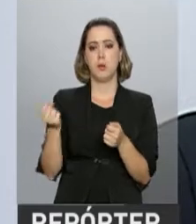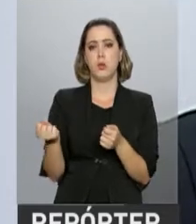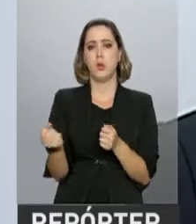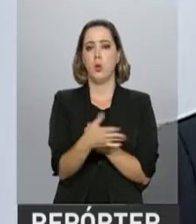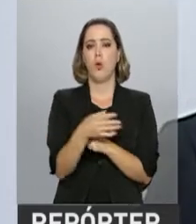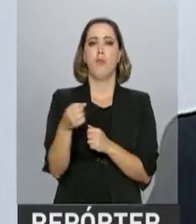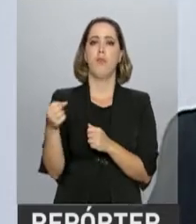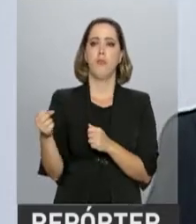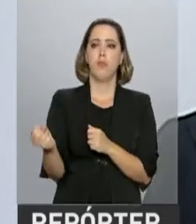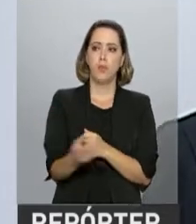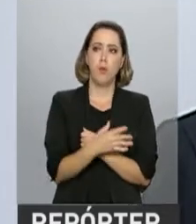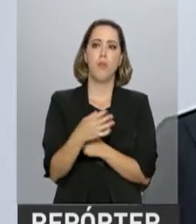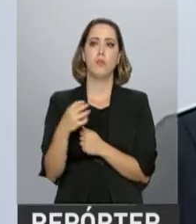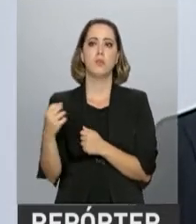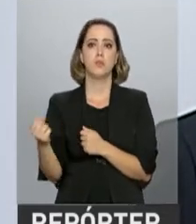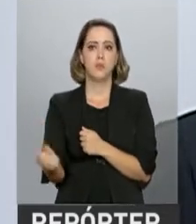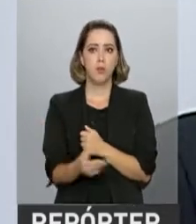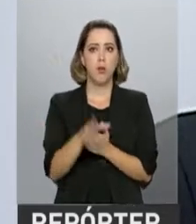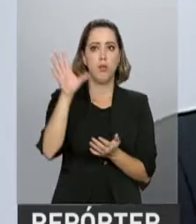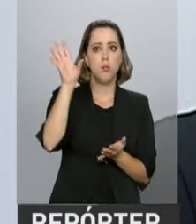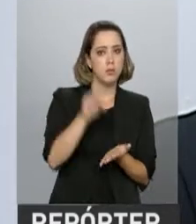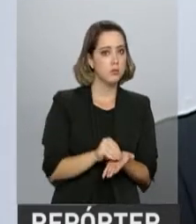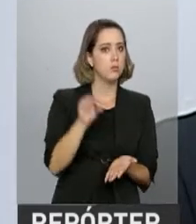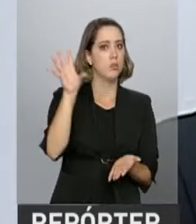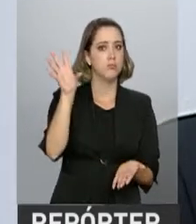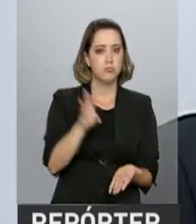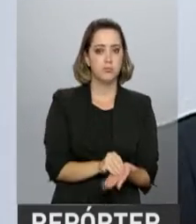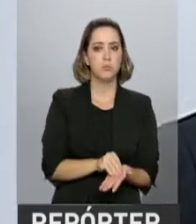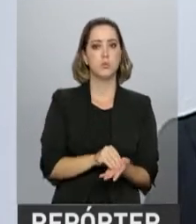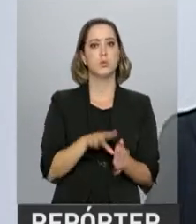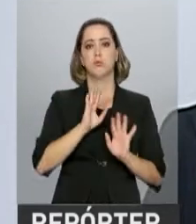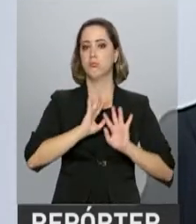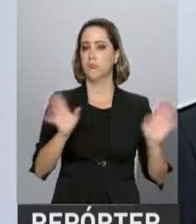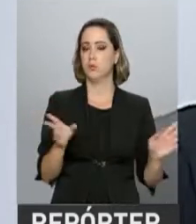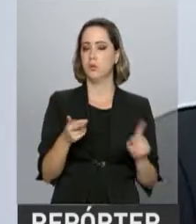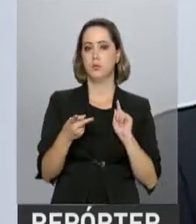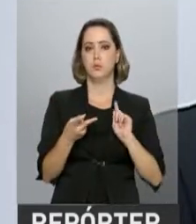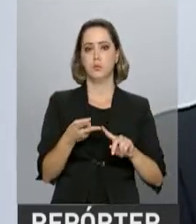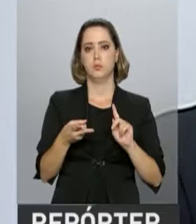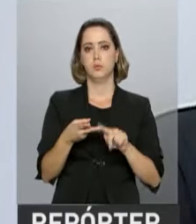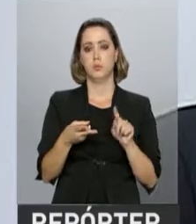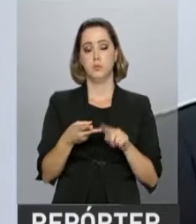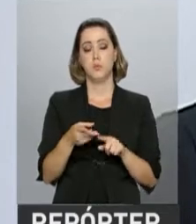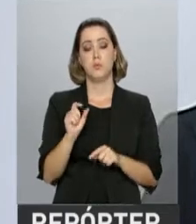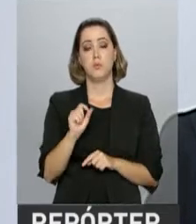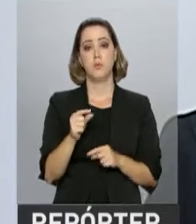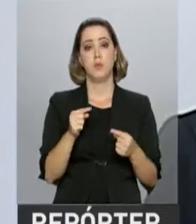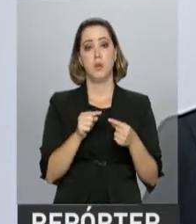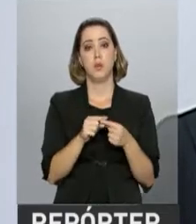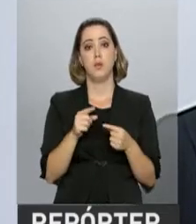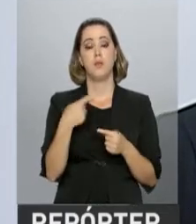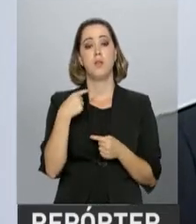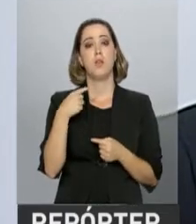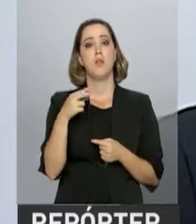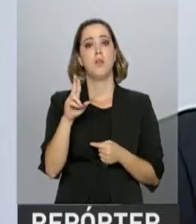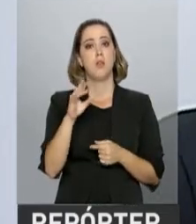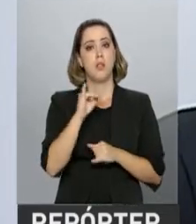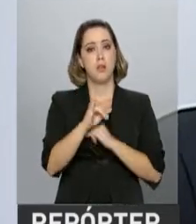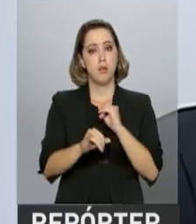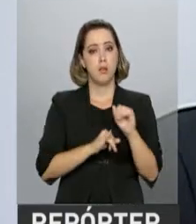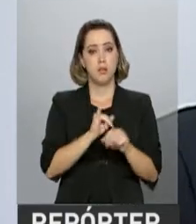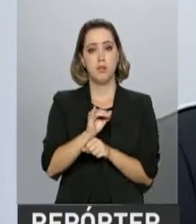fazendo download lá da atualização da versão do programa a segunda é com relação ao receitanet não